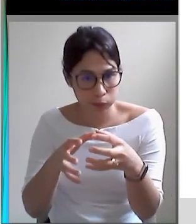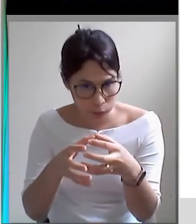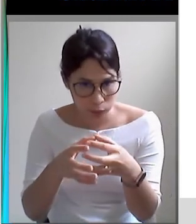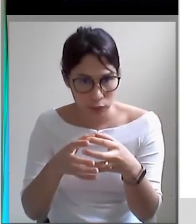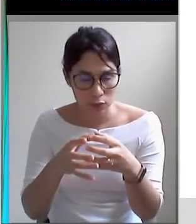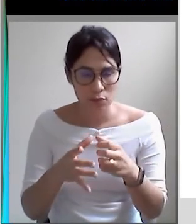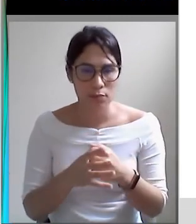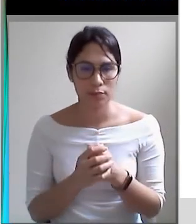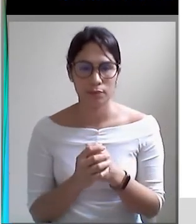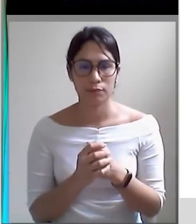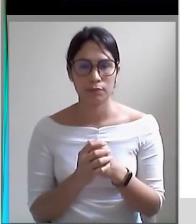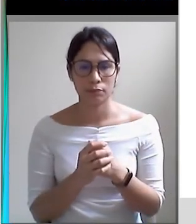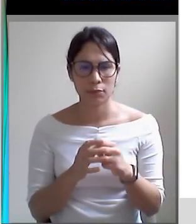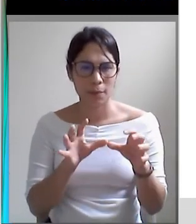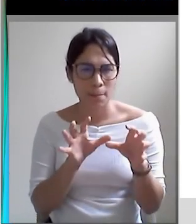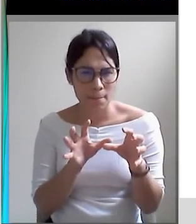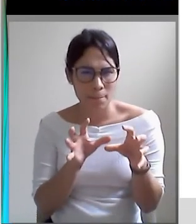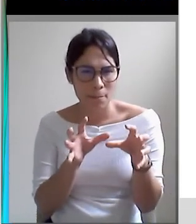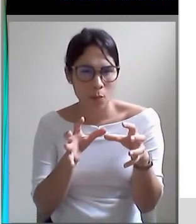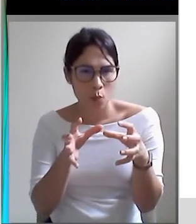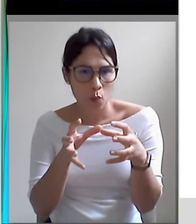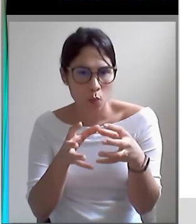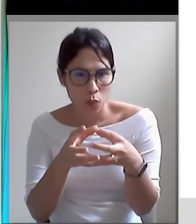tentar englobar o antígeno.